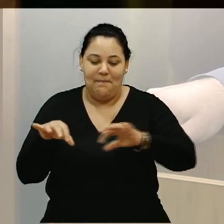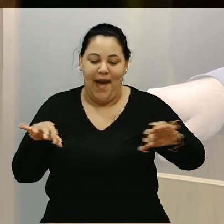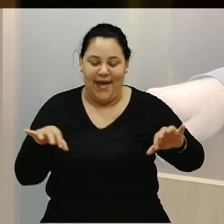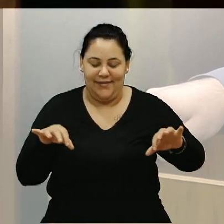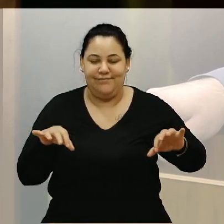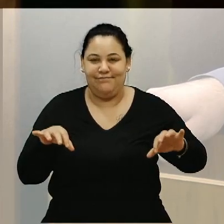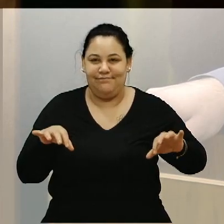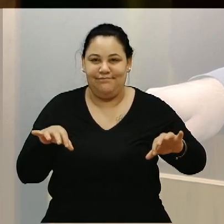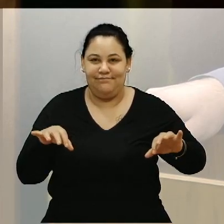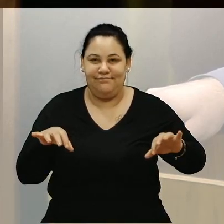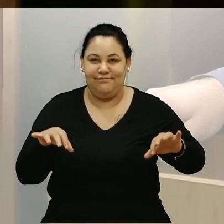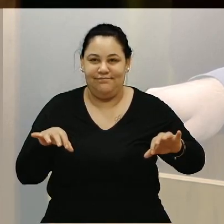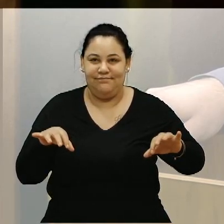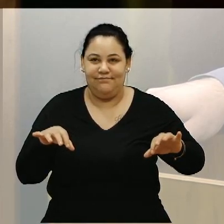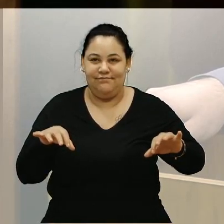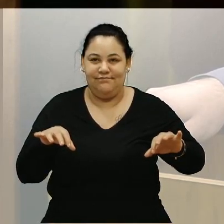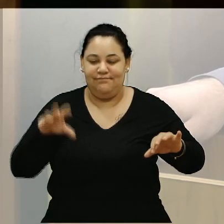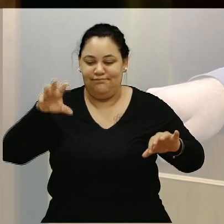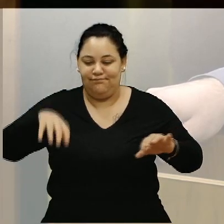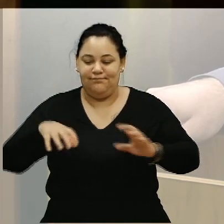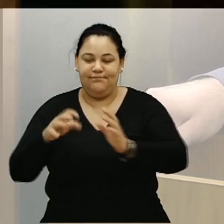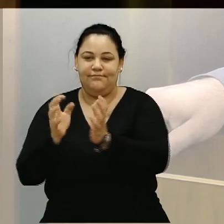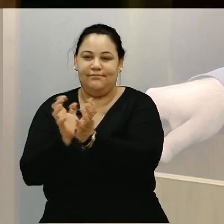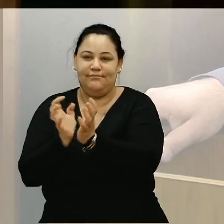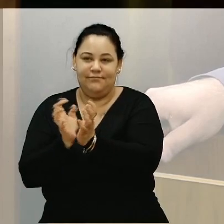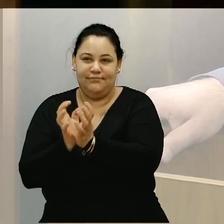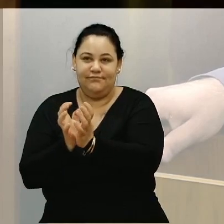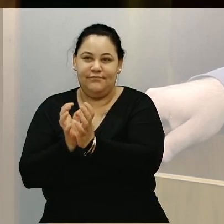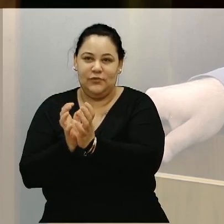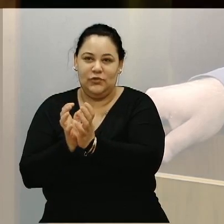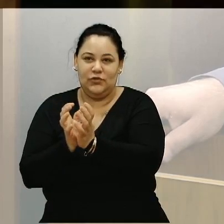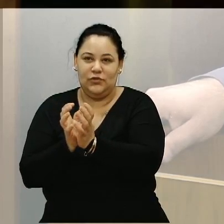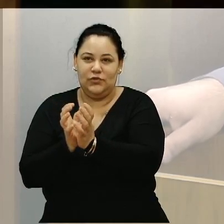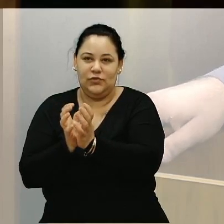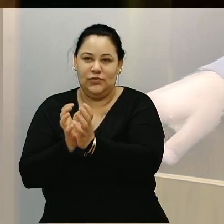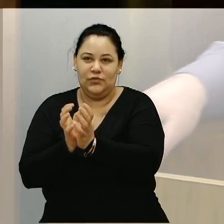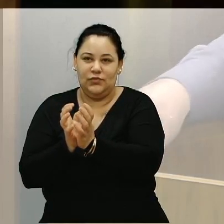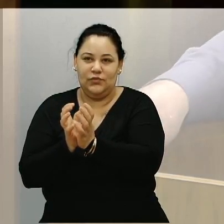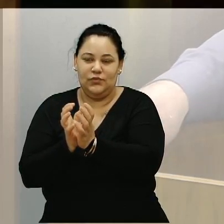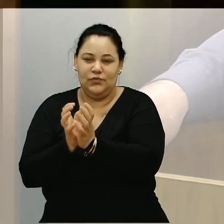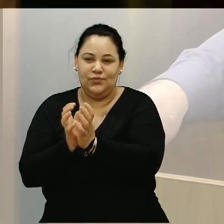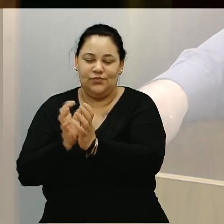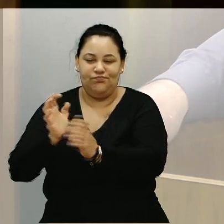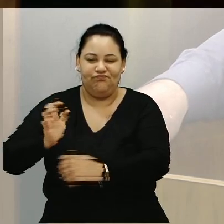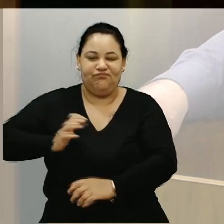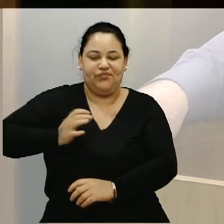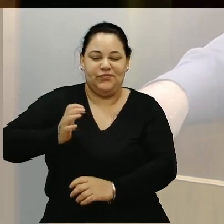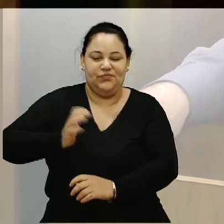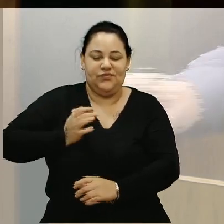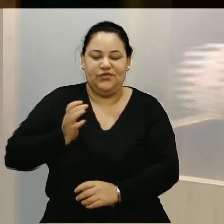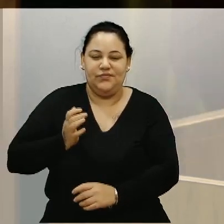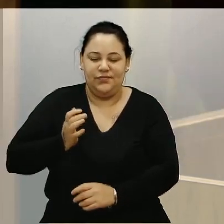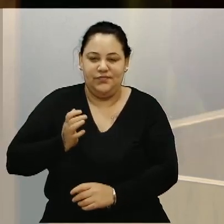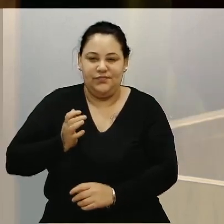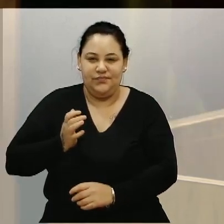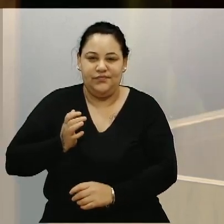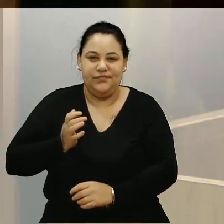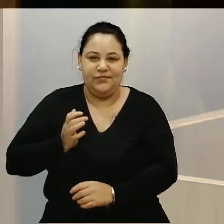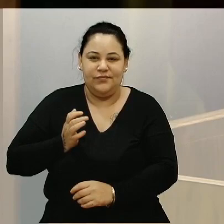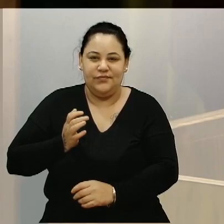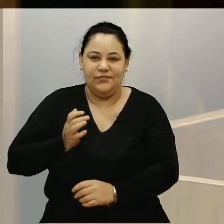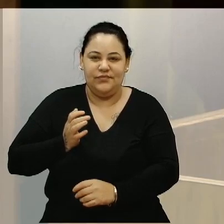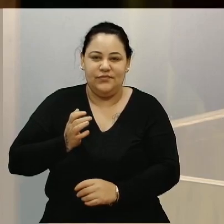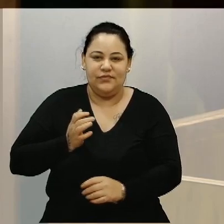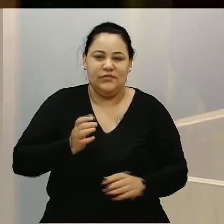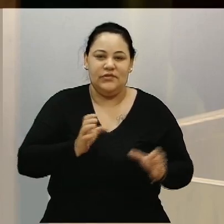parvos, dos ignóbeis e dos ineptos. E é isso que a gente está vivenciando na Câmara de